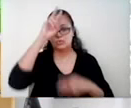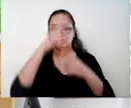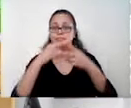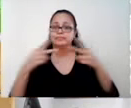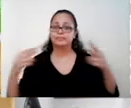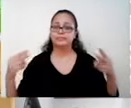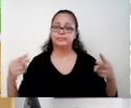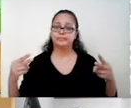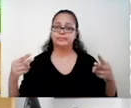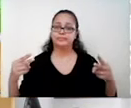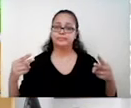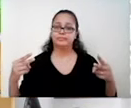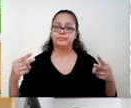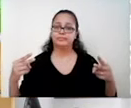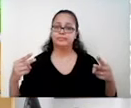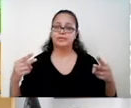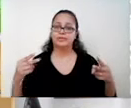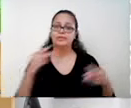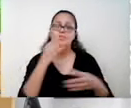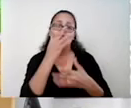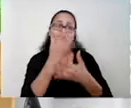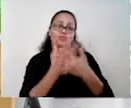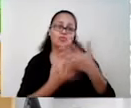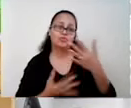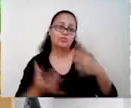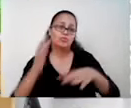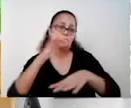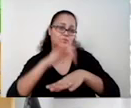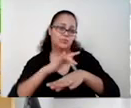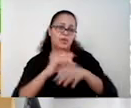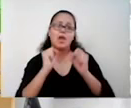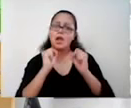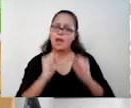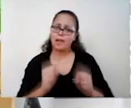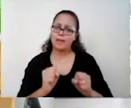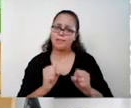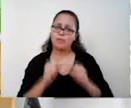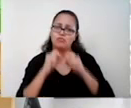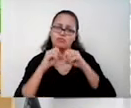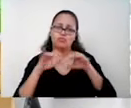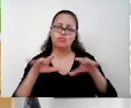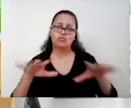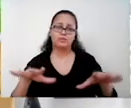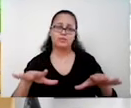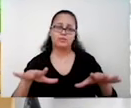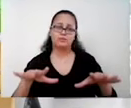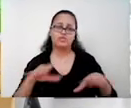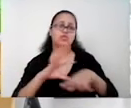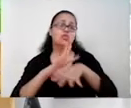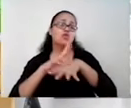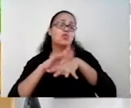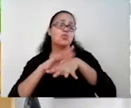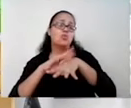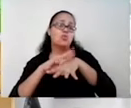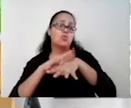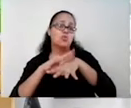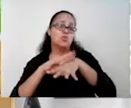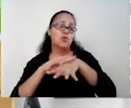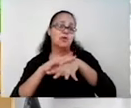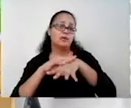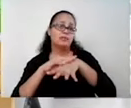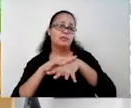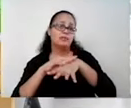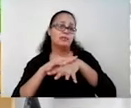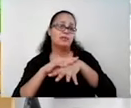hematófagos, aqueles que chupam sangue e podem transmitir doenças, como a dengue, a febre amarela, zika